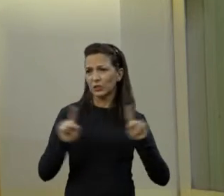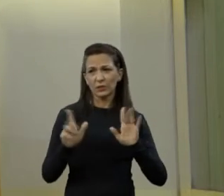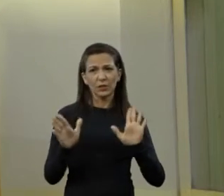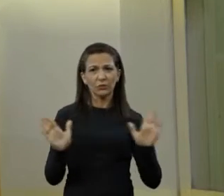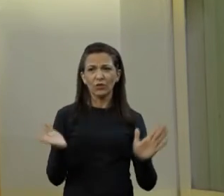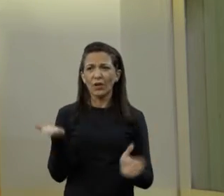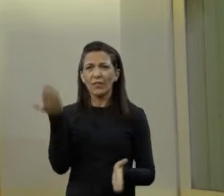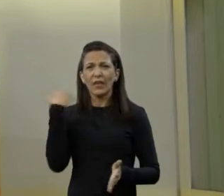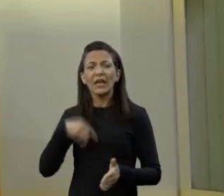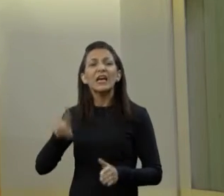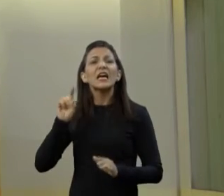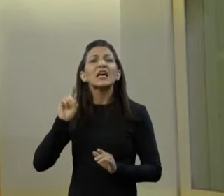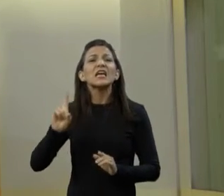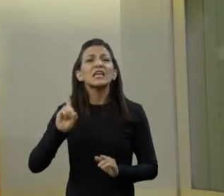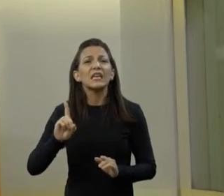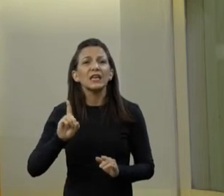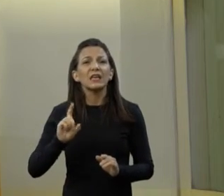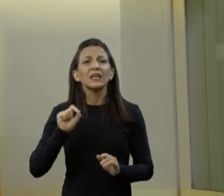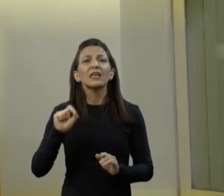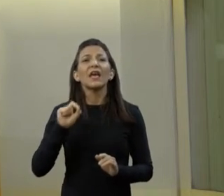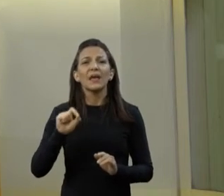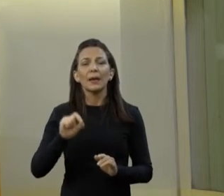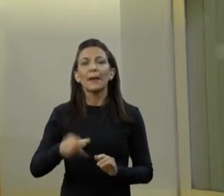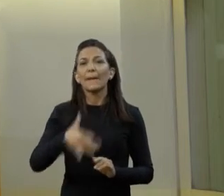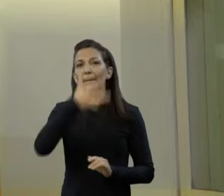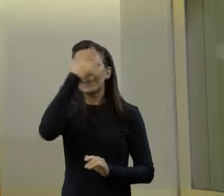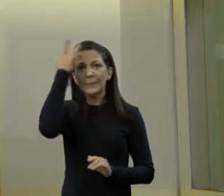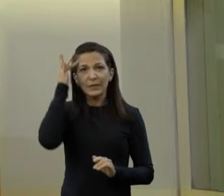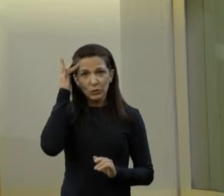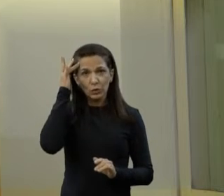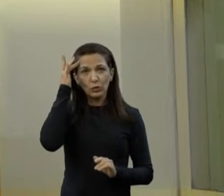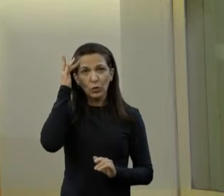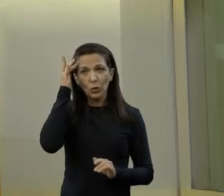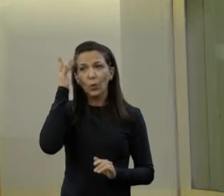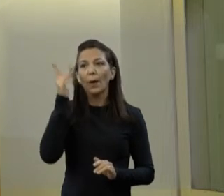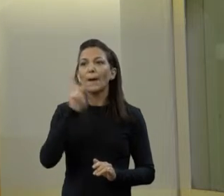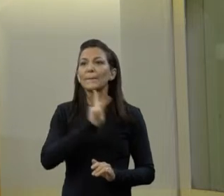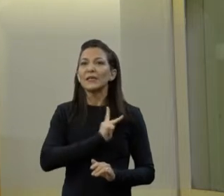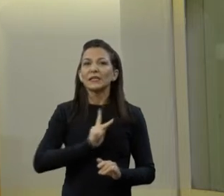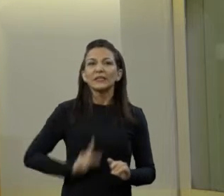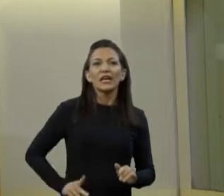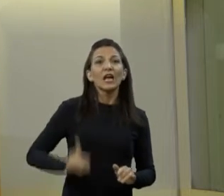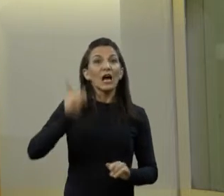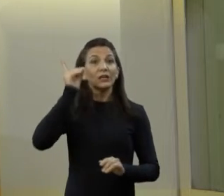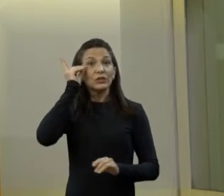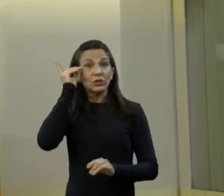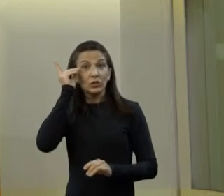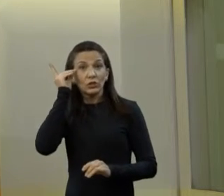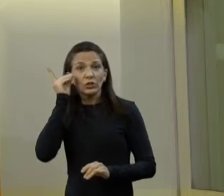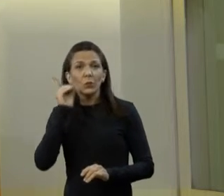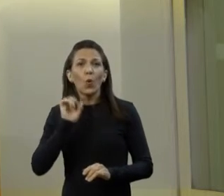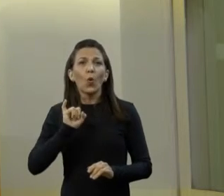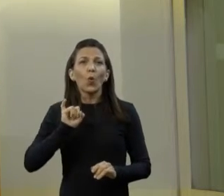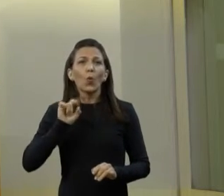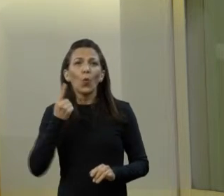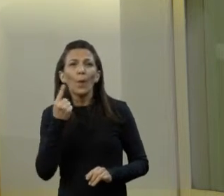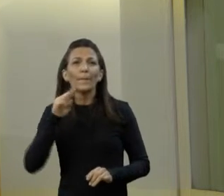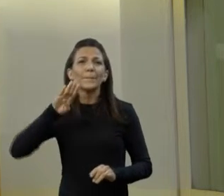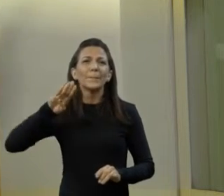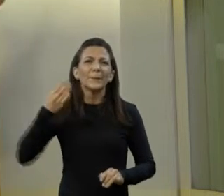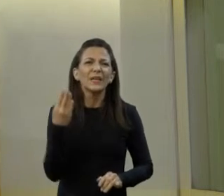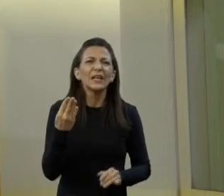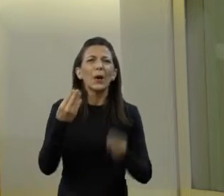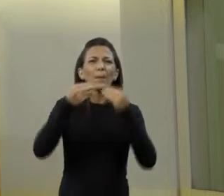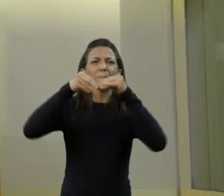e a Vilma P comprou uma carroça pegando fogo deu um milhão de prejuízo na compra e venda